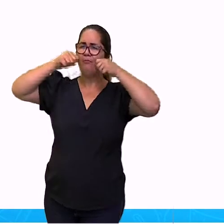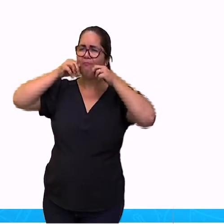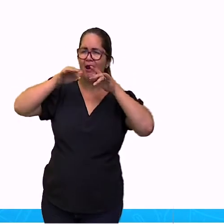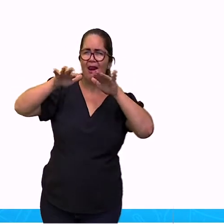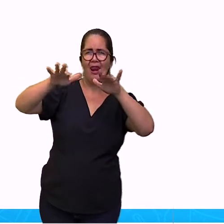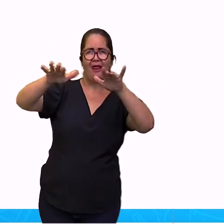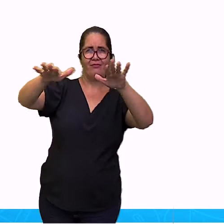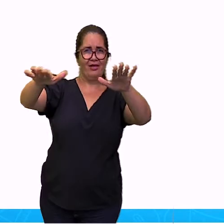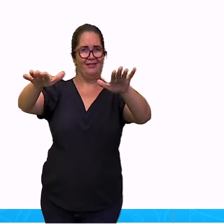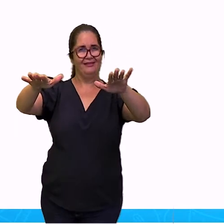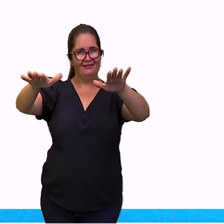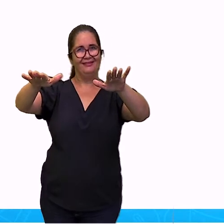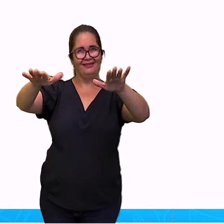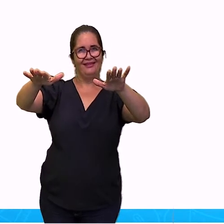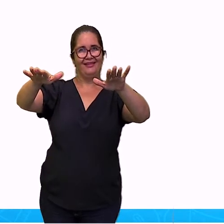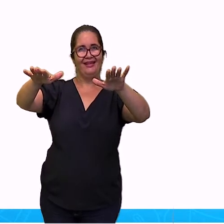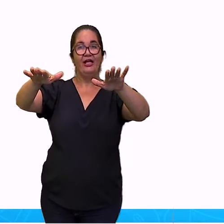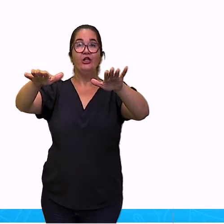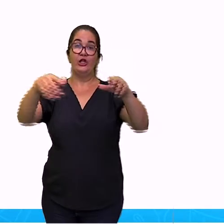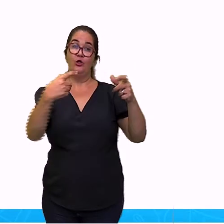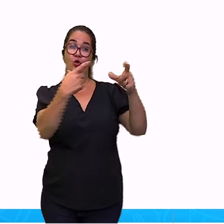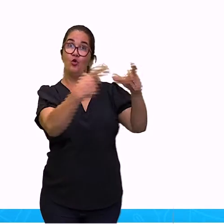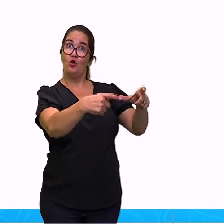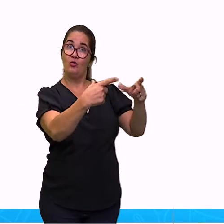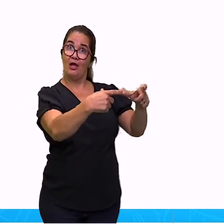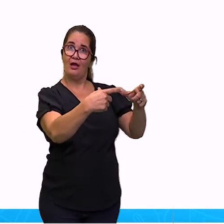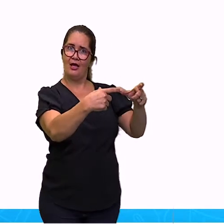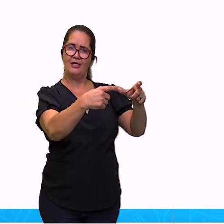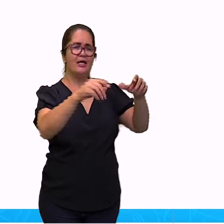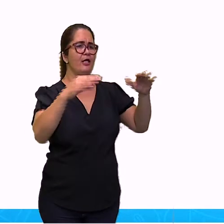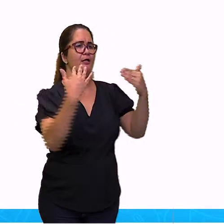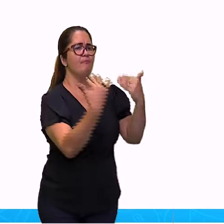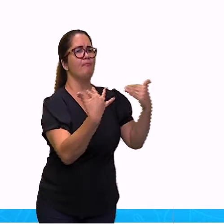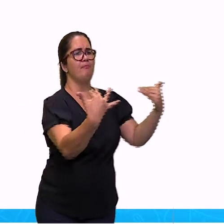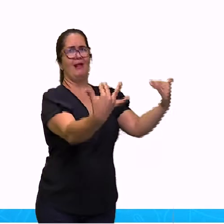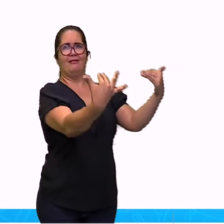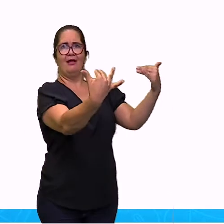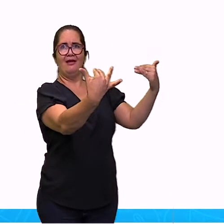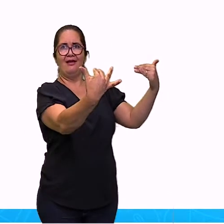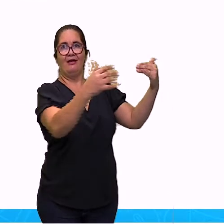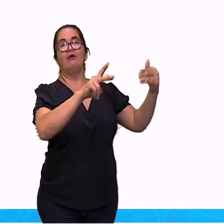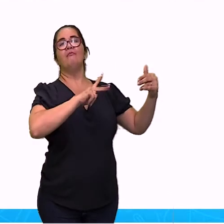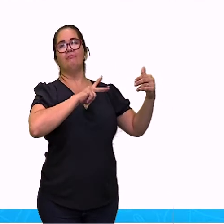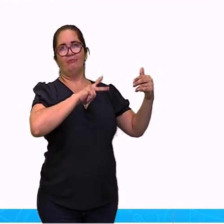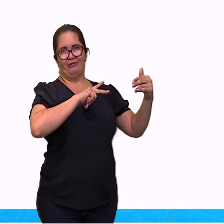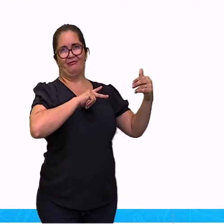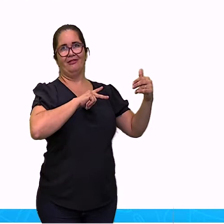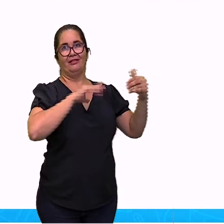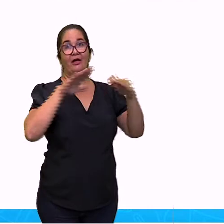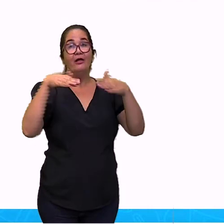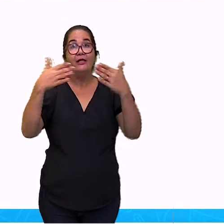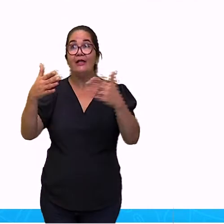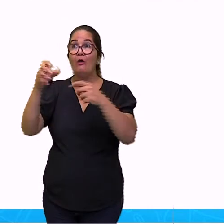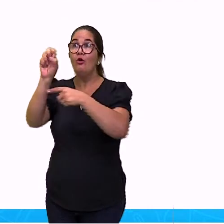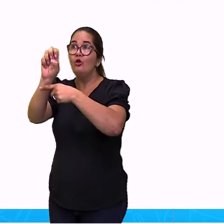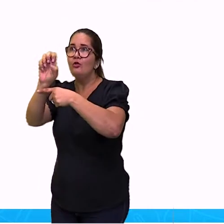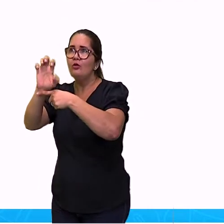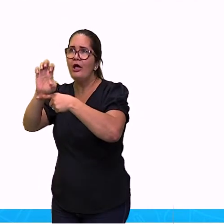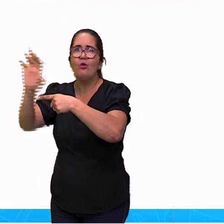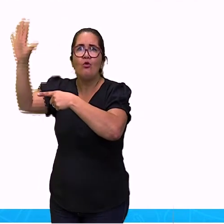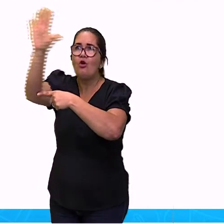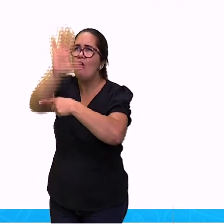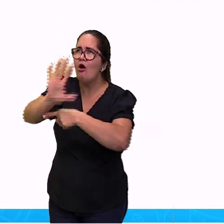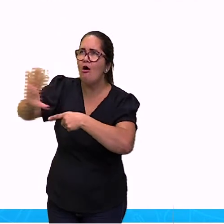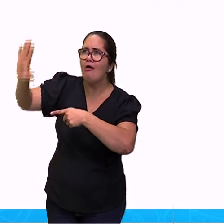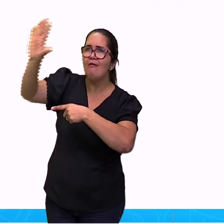palcos. Gente, percebe-se o tempo todo, vocês podem ver dentro da história, que os países europeus, eles